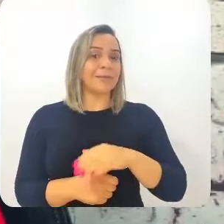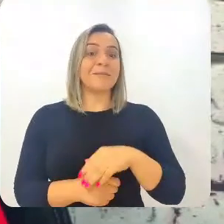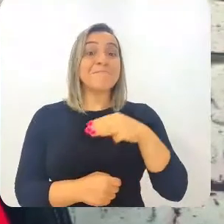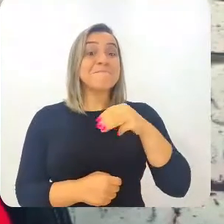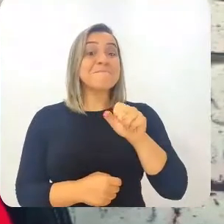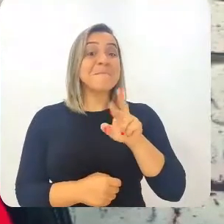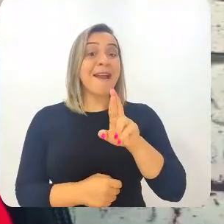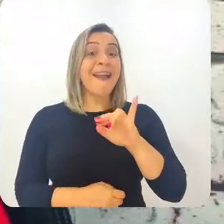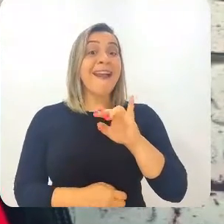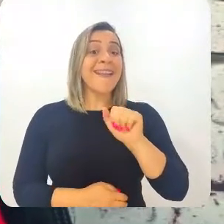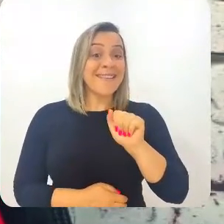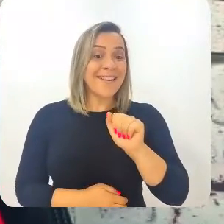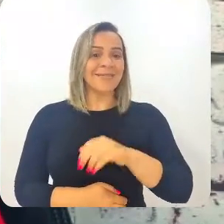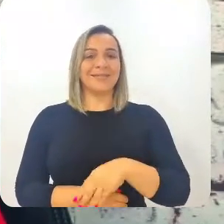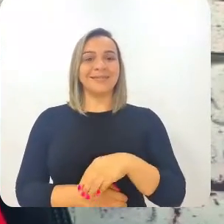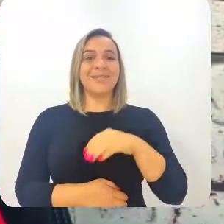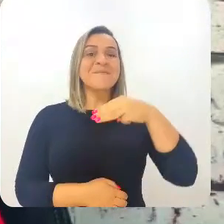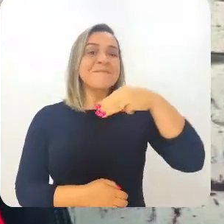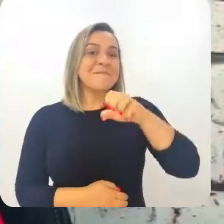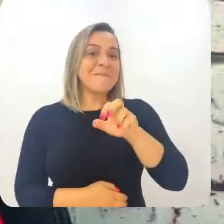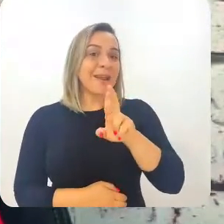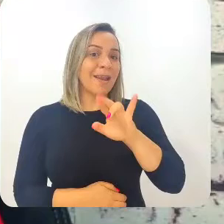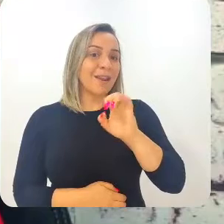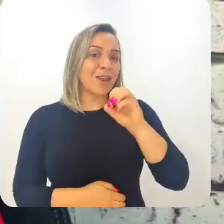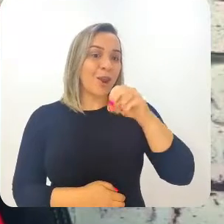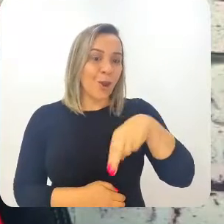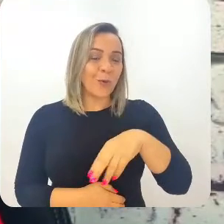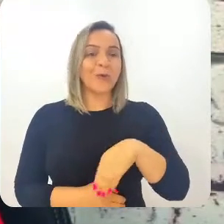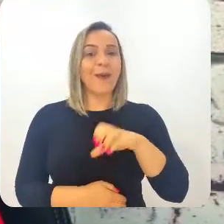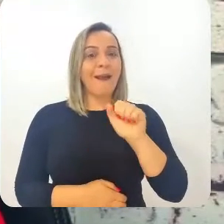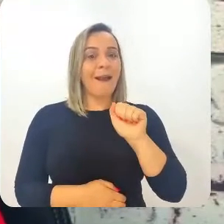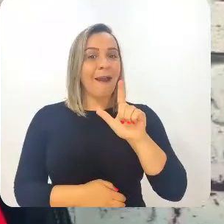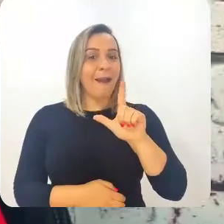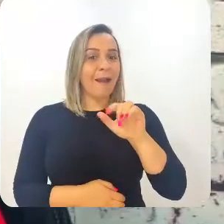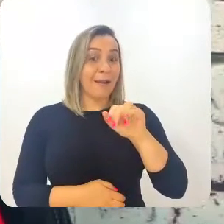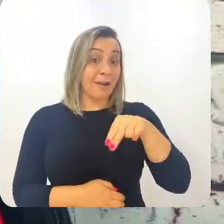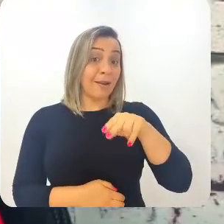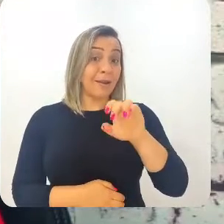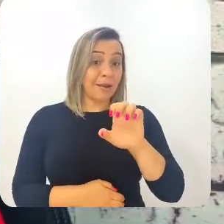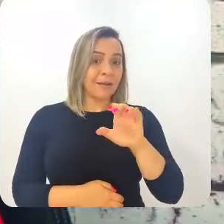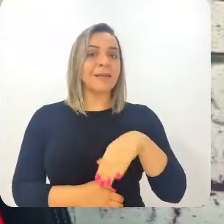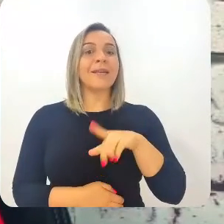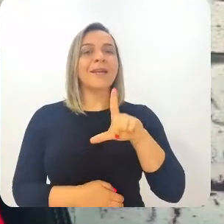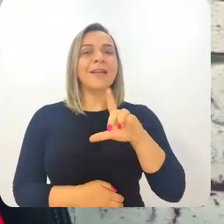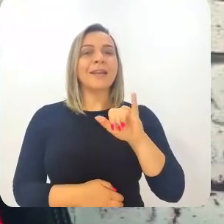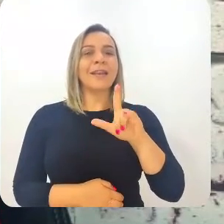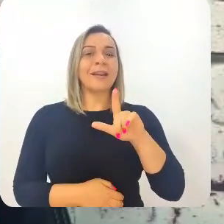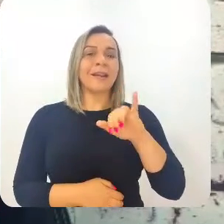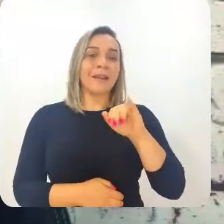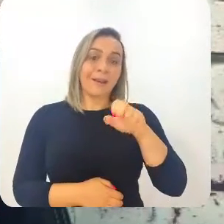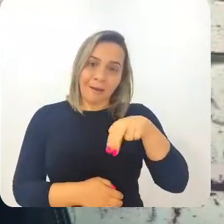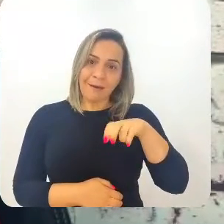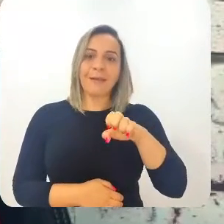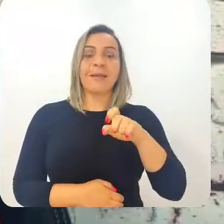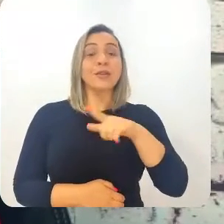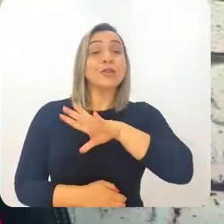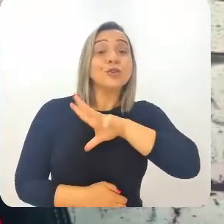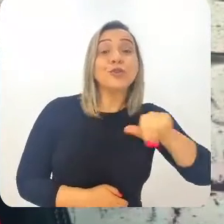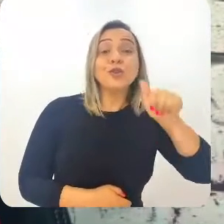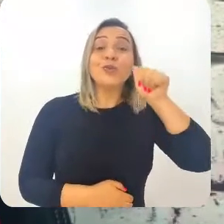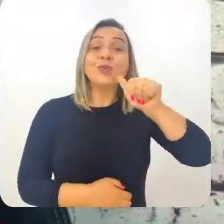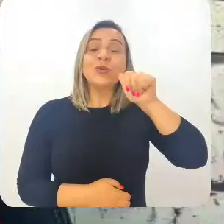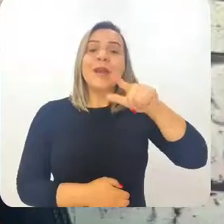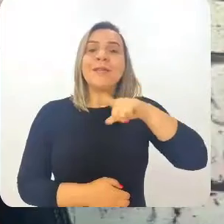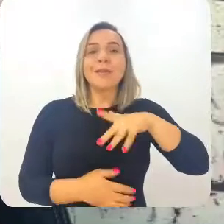facedianas, estudantes, técnicas, docentes, que têm orgulho do lugar onde estão e